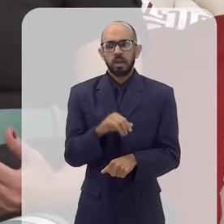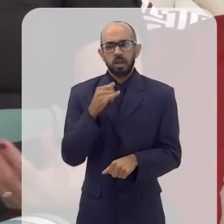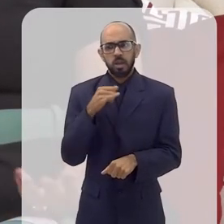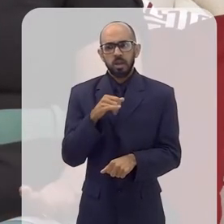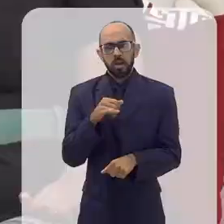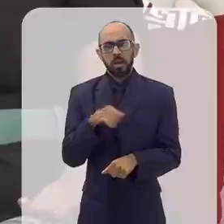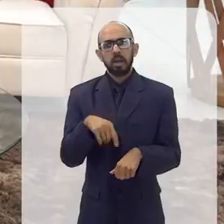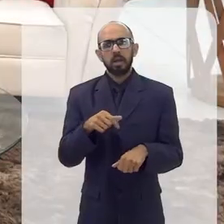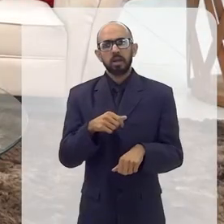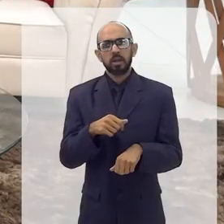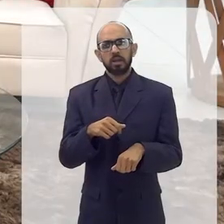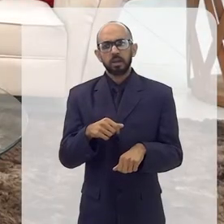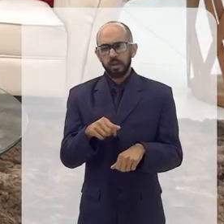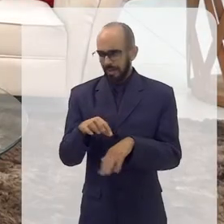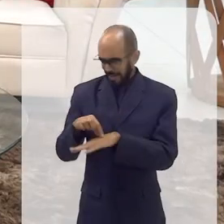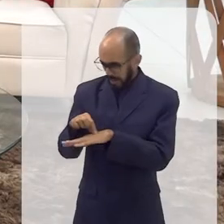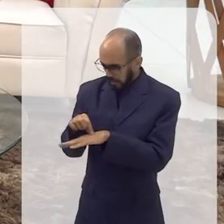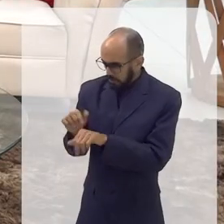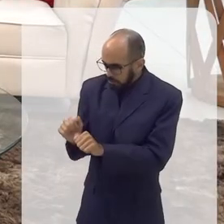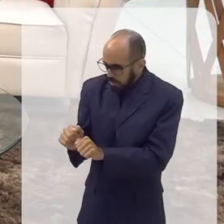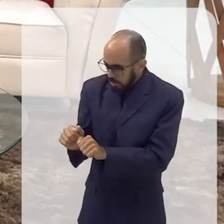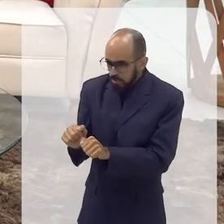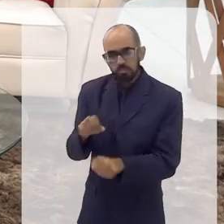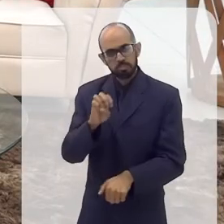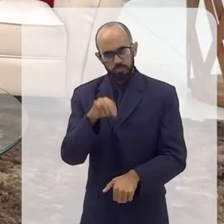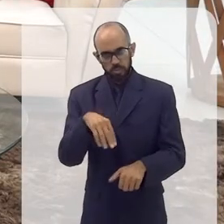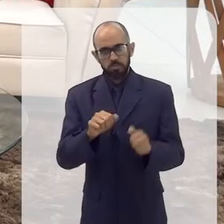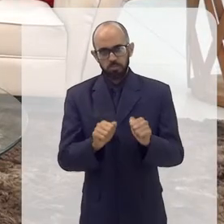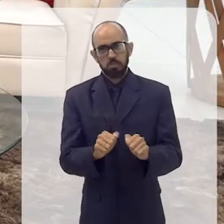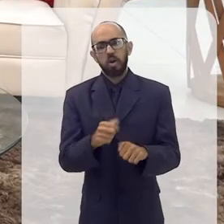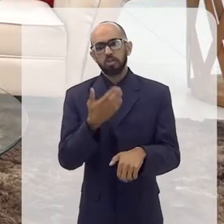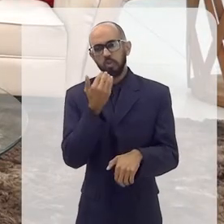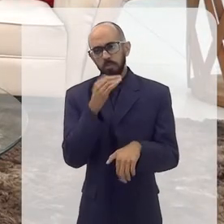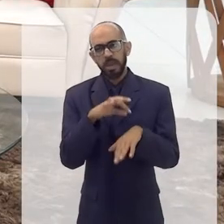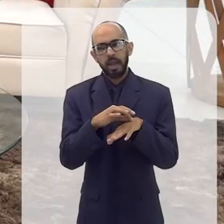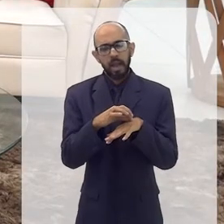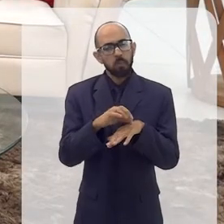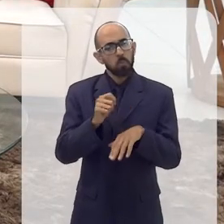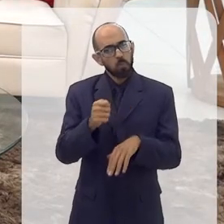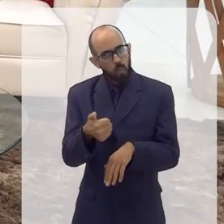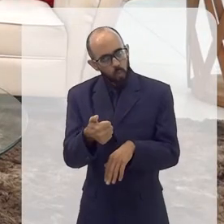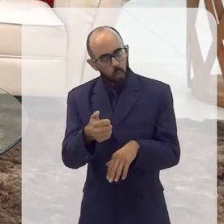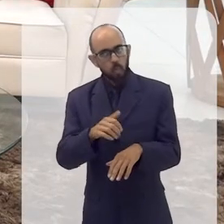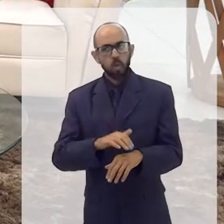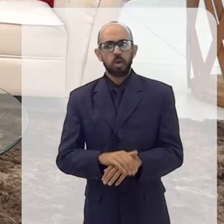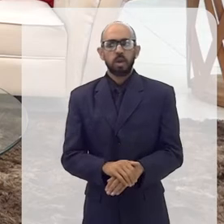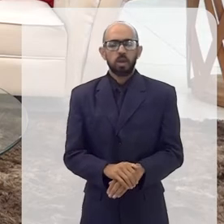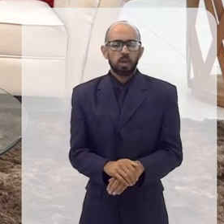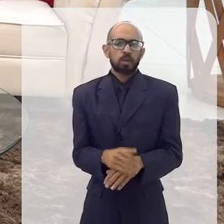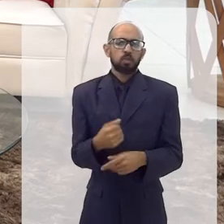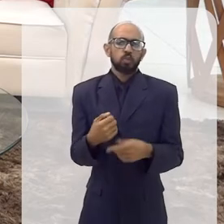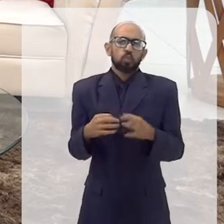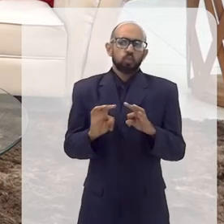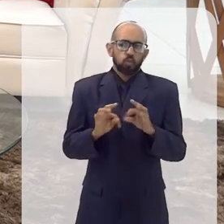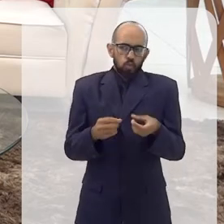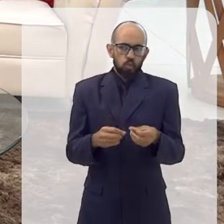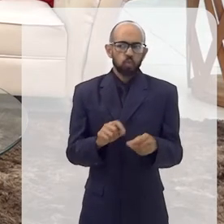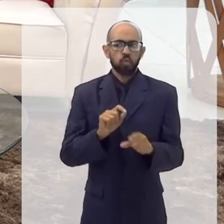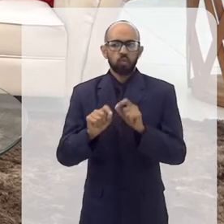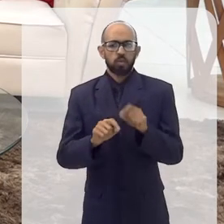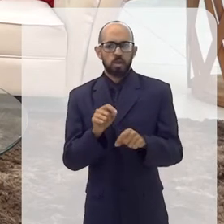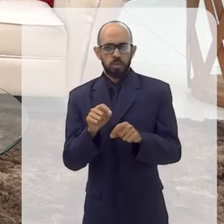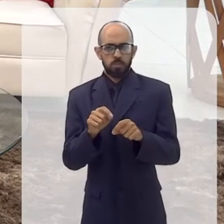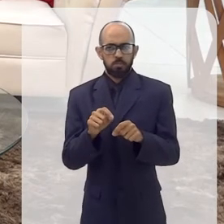os alimentos da sua estação. Carne é possível? Sim, podemos comer carne, mas moderadamente. Certo. Isso tudo para